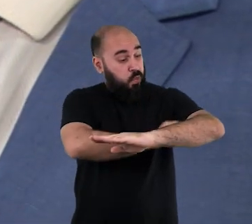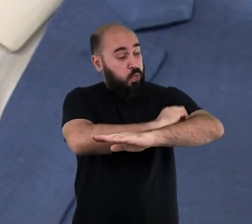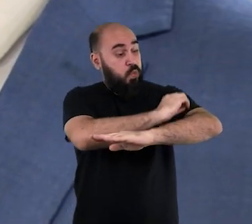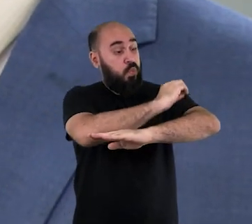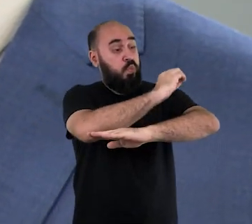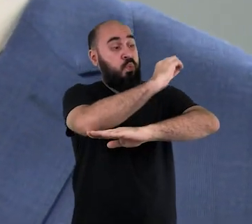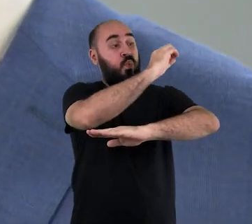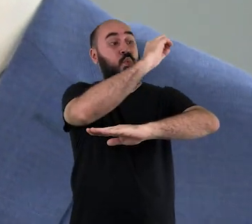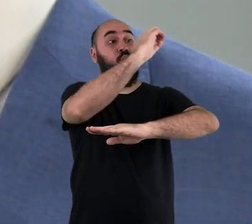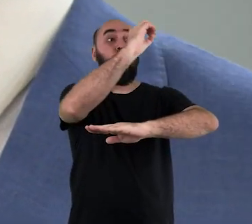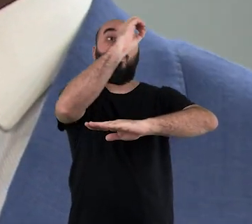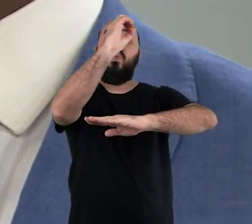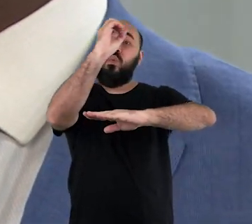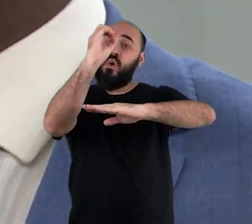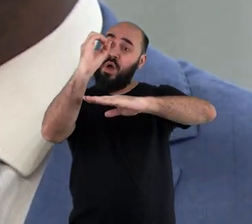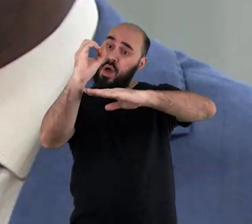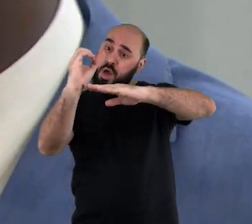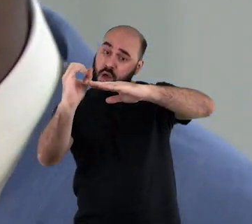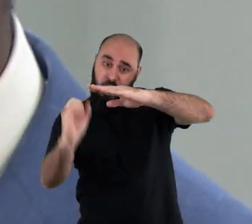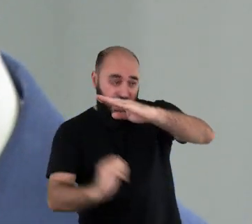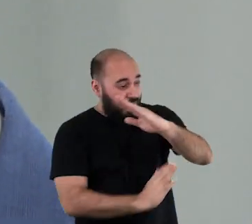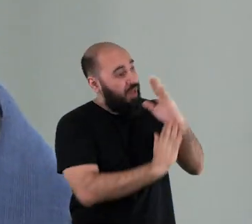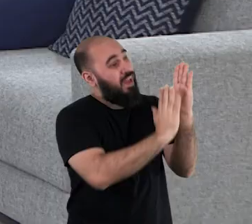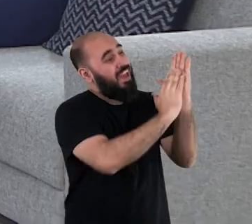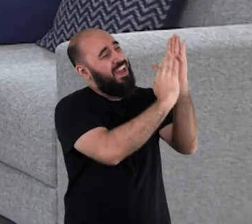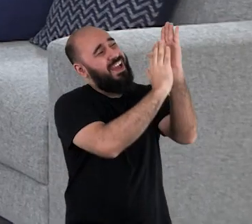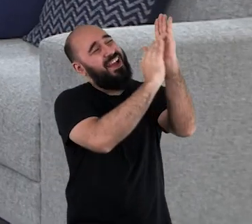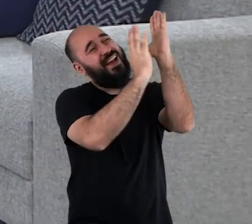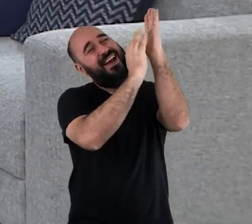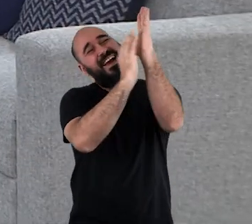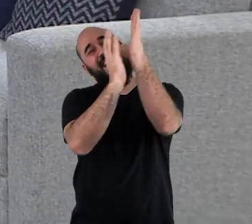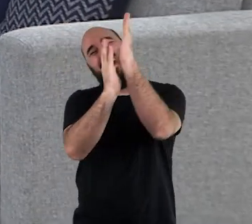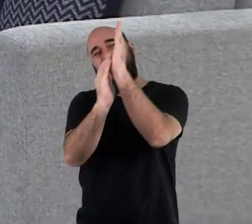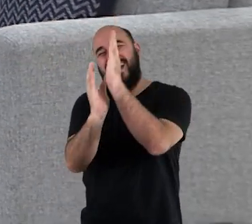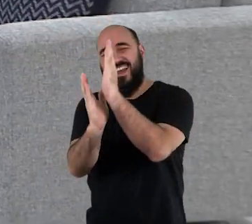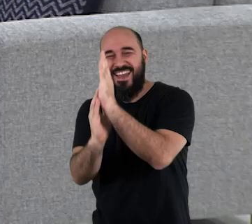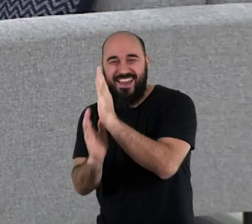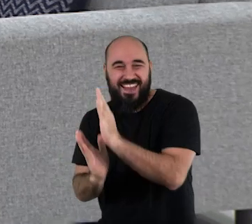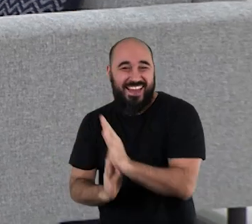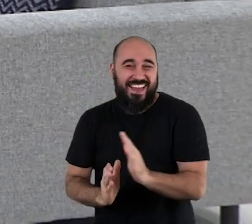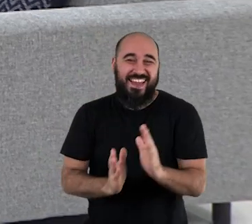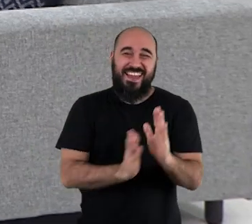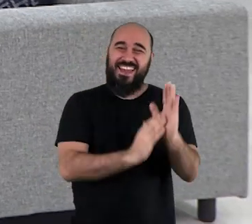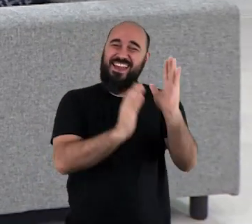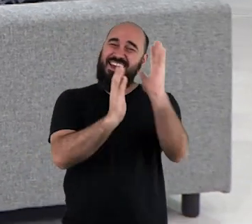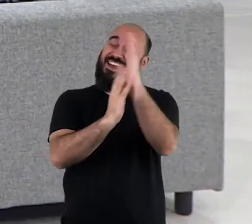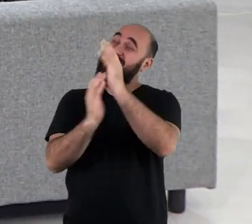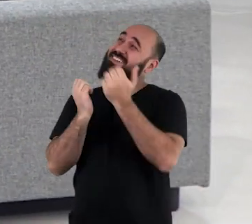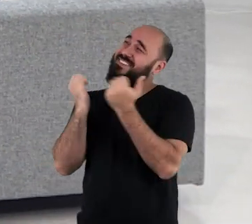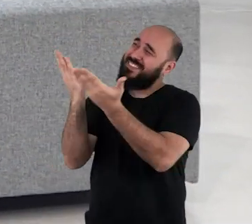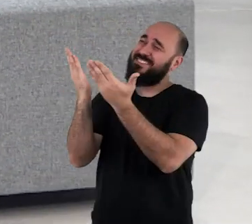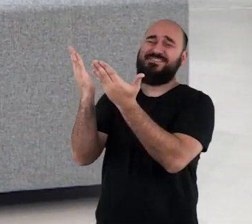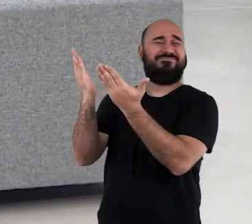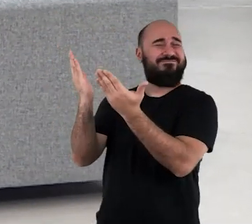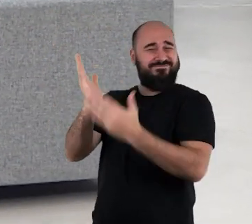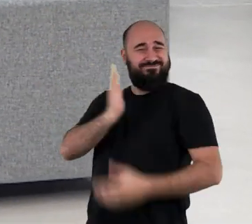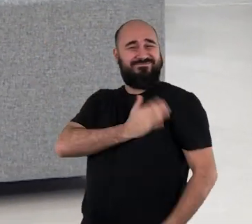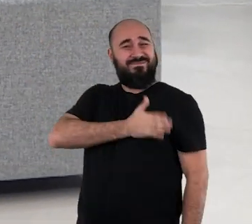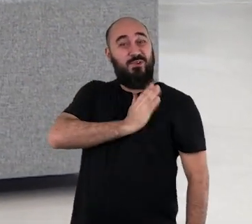Do princípio desse dia até o sol se pôr.